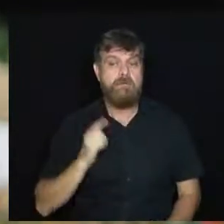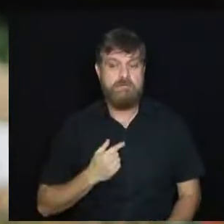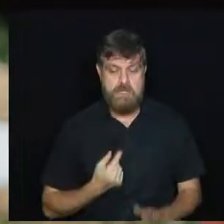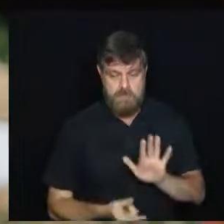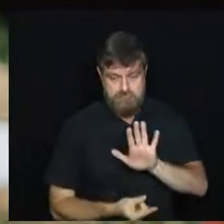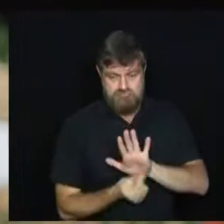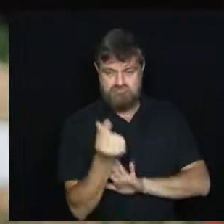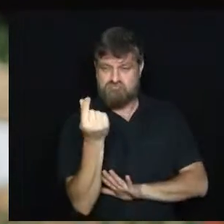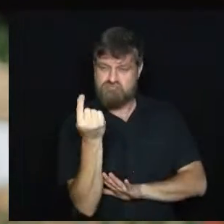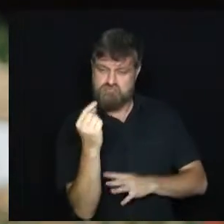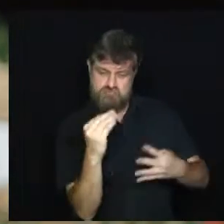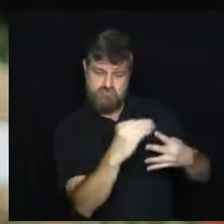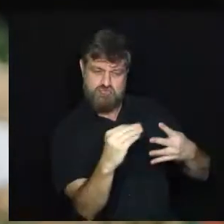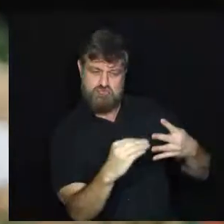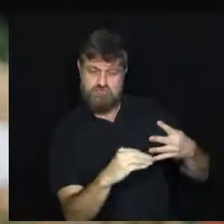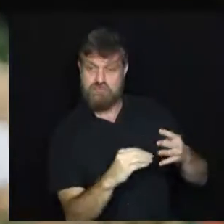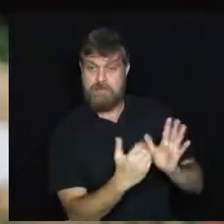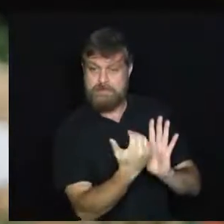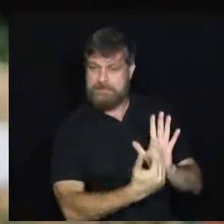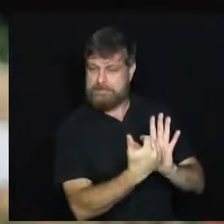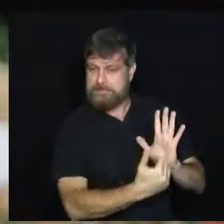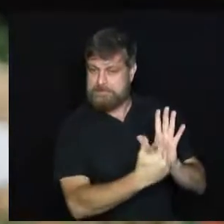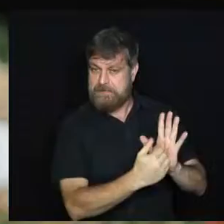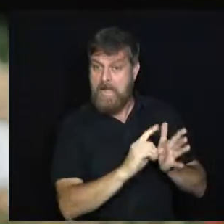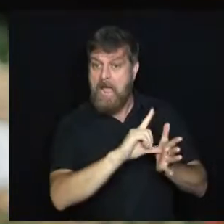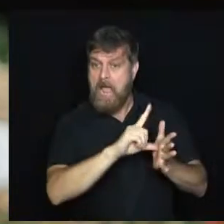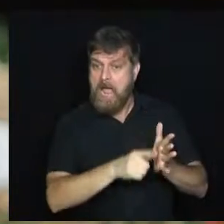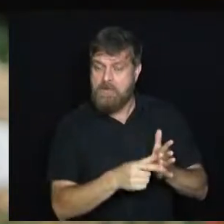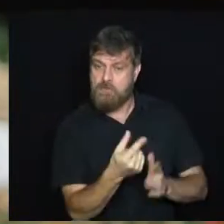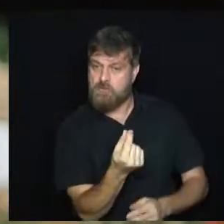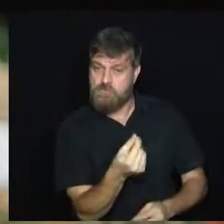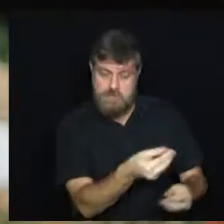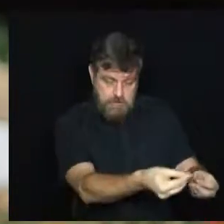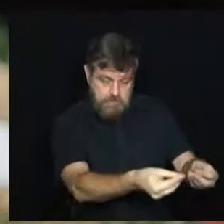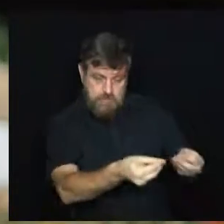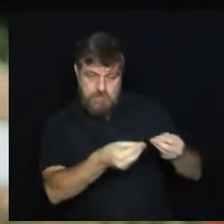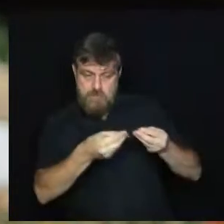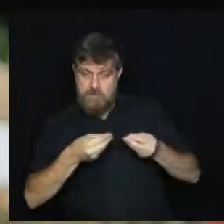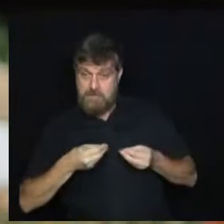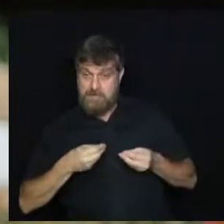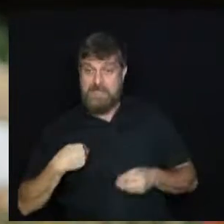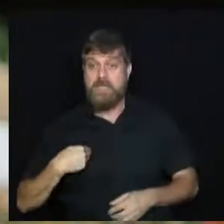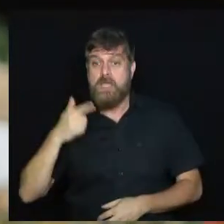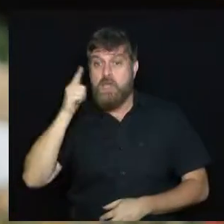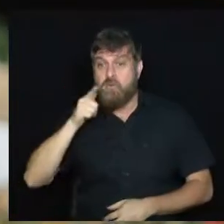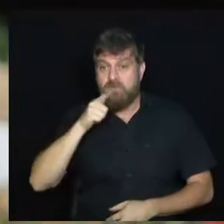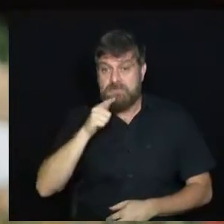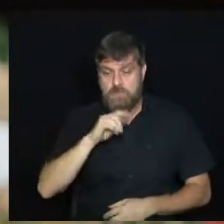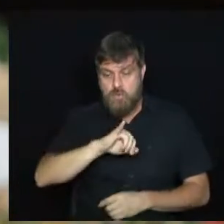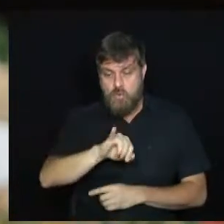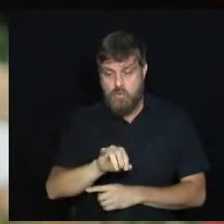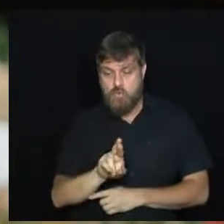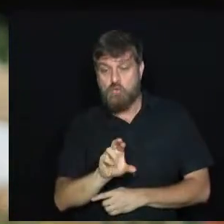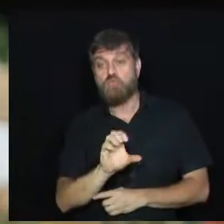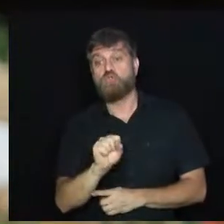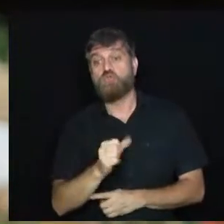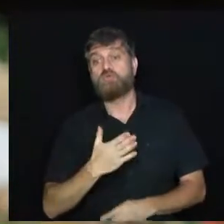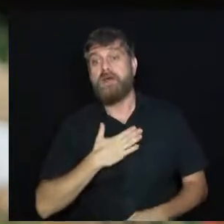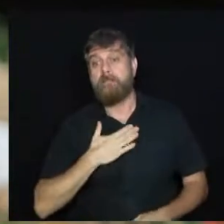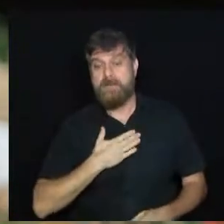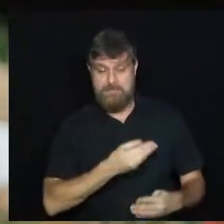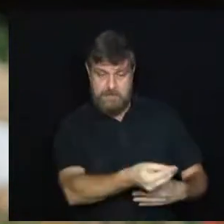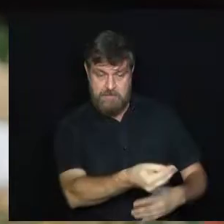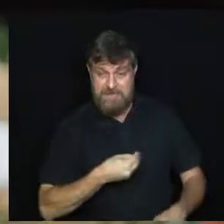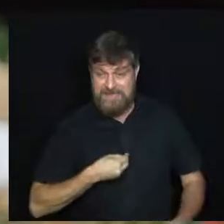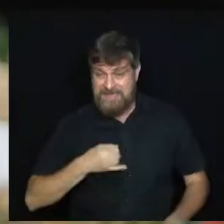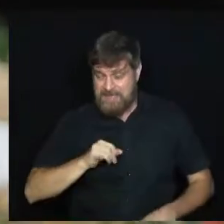vai ficar com uma pequena parte e vai devolver um juro menor para mim. Então, eu recebo o juro. Se essa taxa